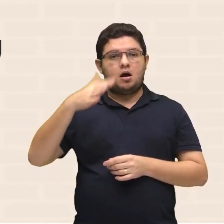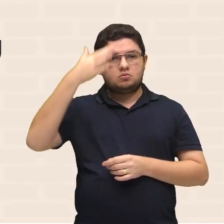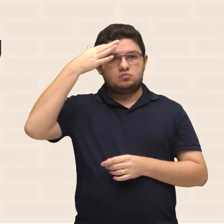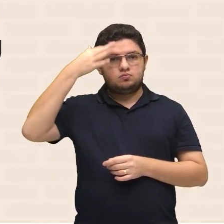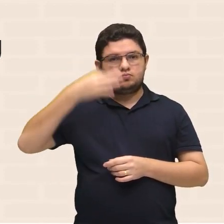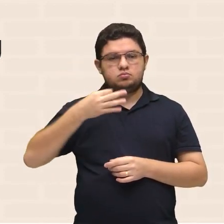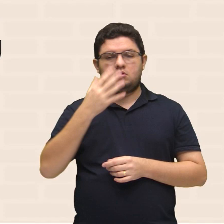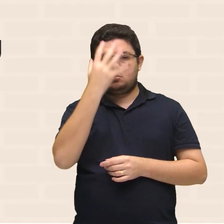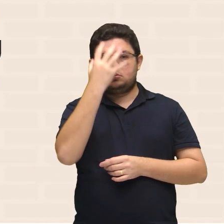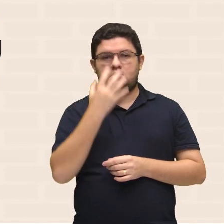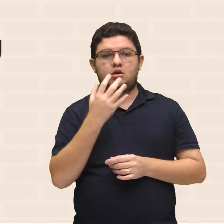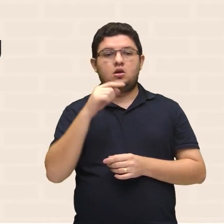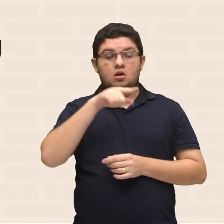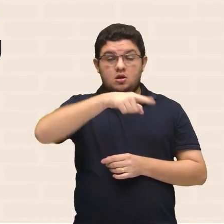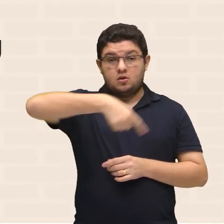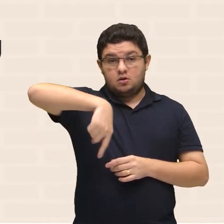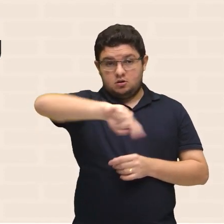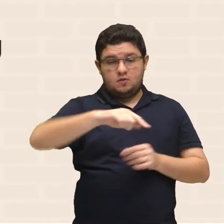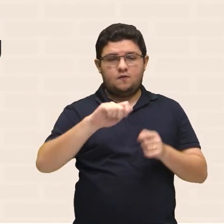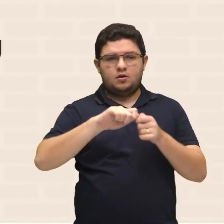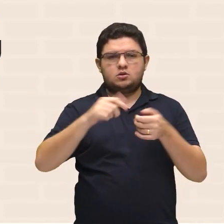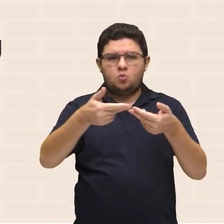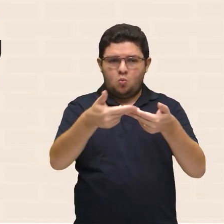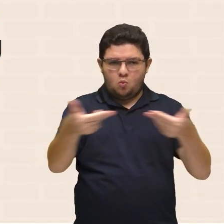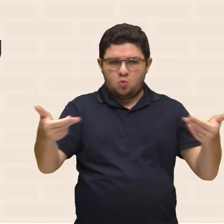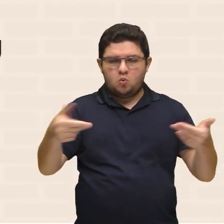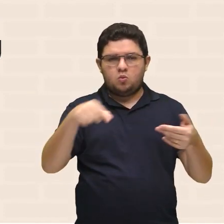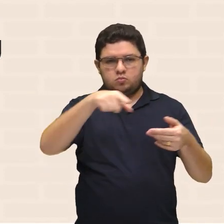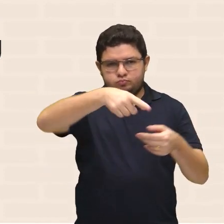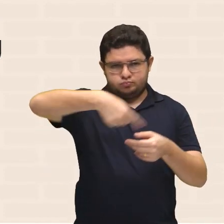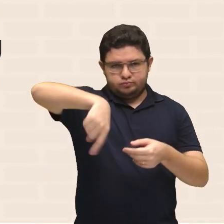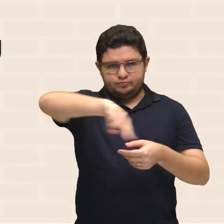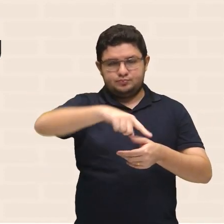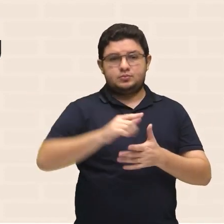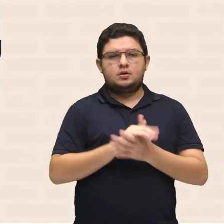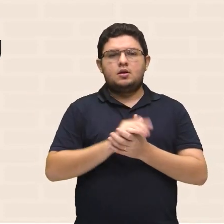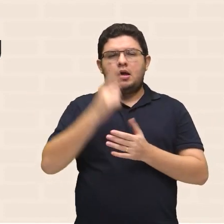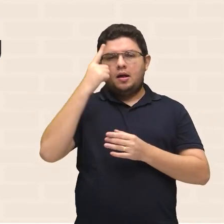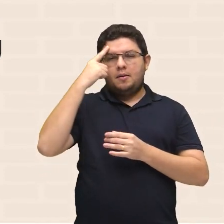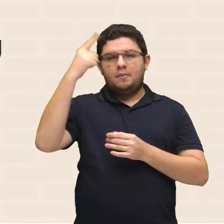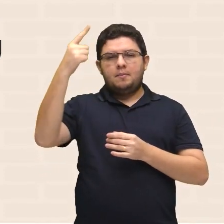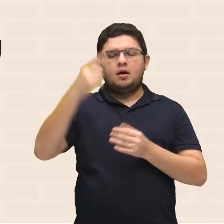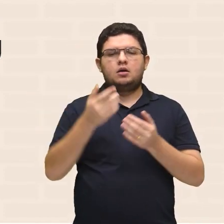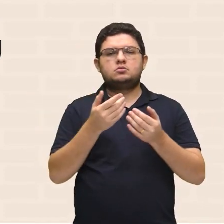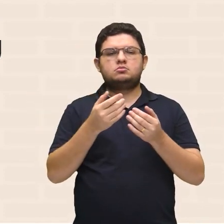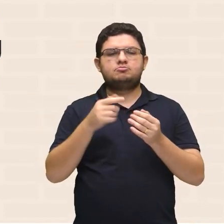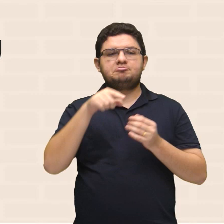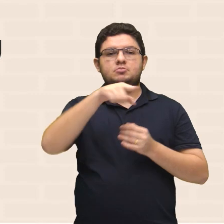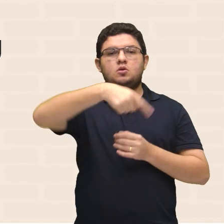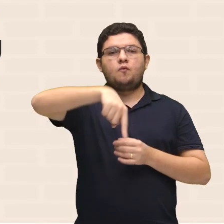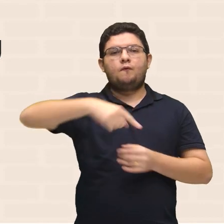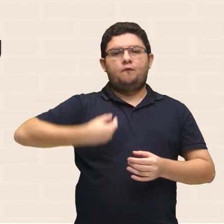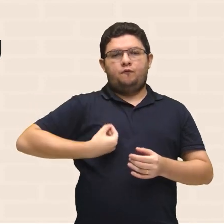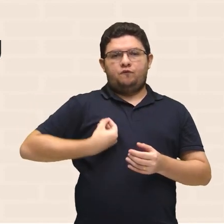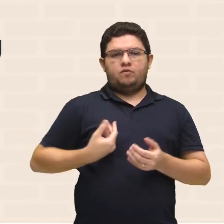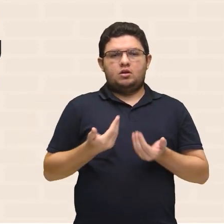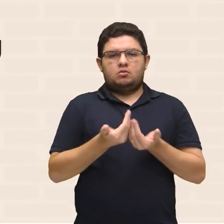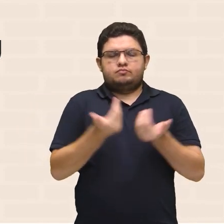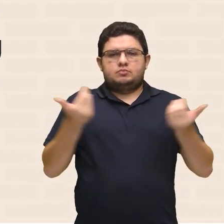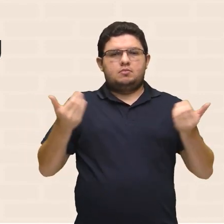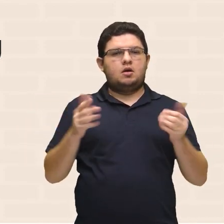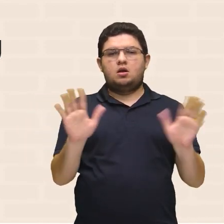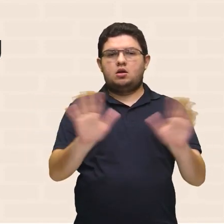que não necessariamente esteja longe da sua realidade, tá bom? Ele